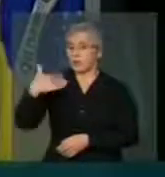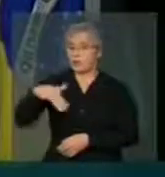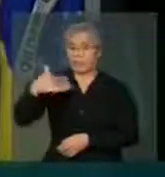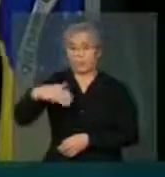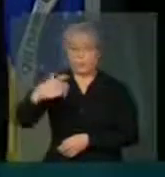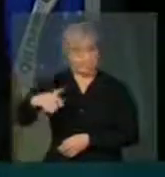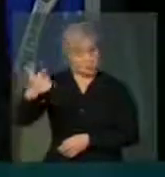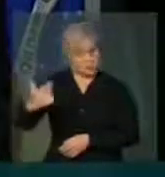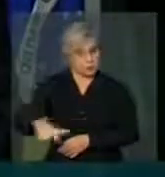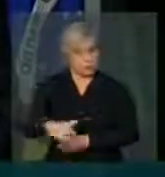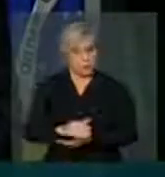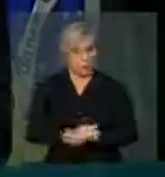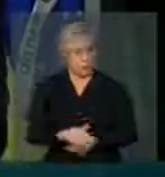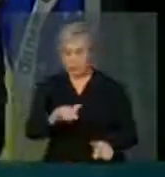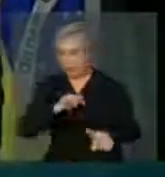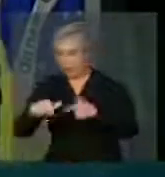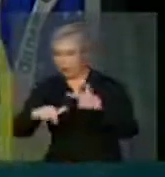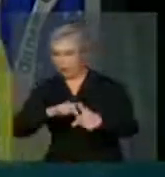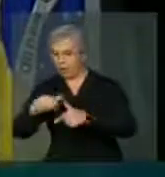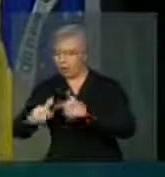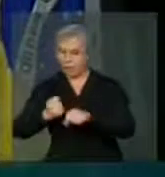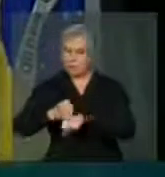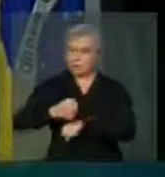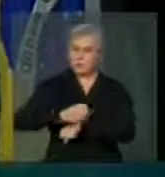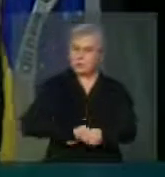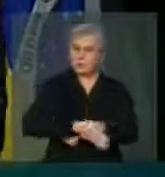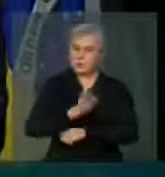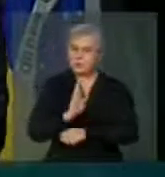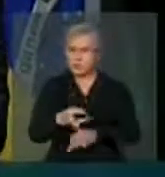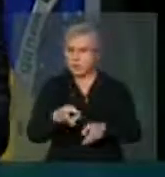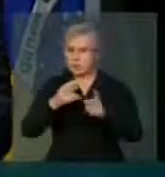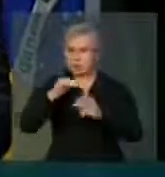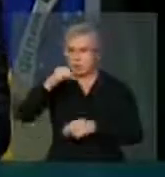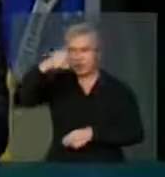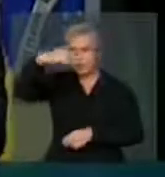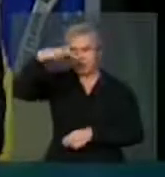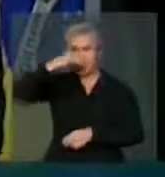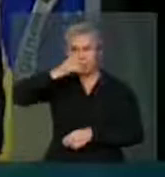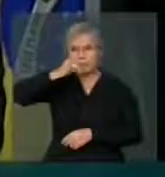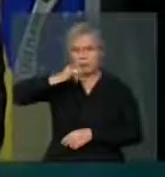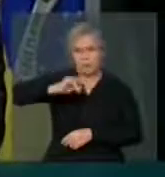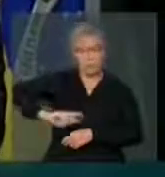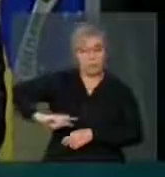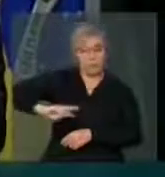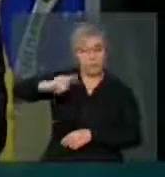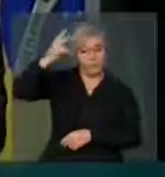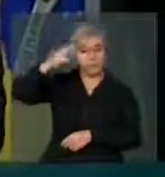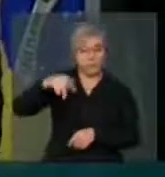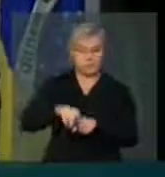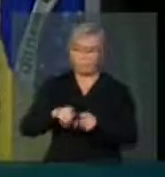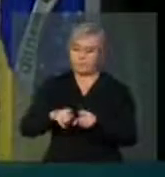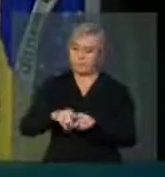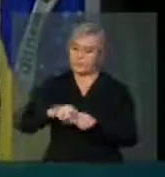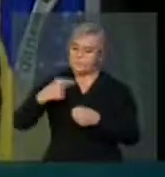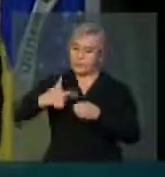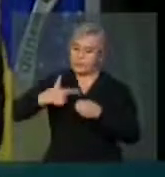porta. O trabalhador já percebe que o valor da conta de luz da sua casa vem aumentando, que o reajuste